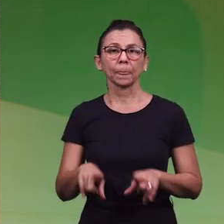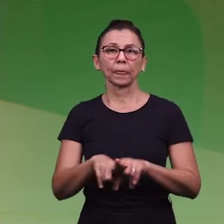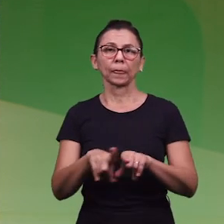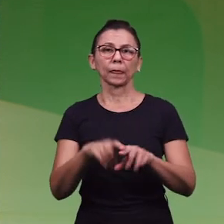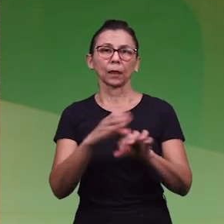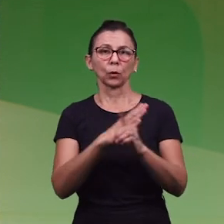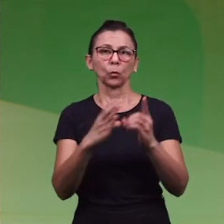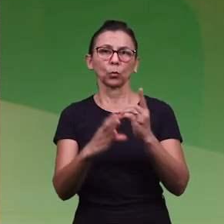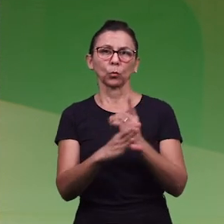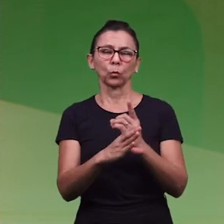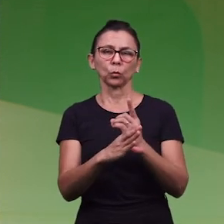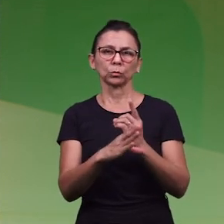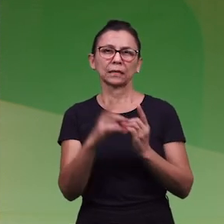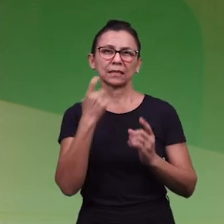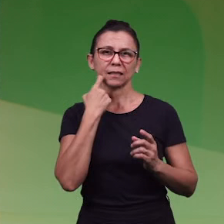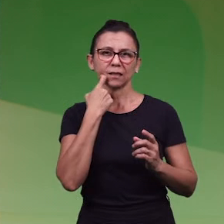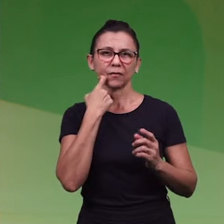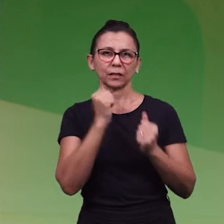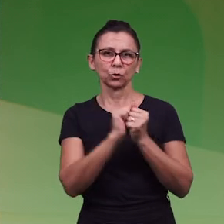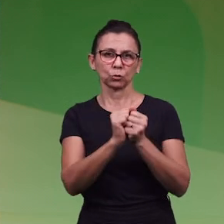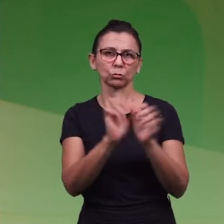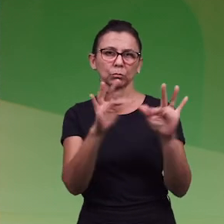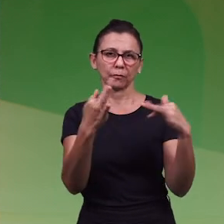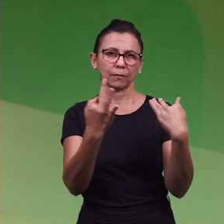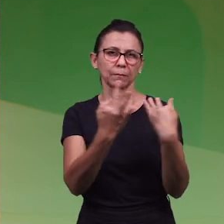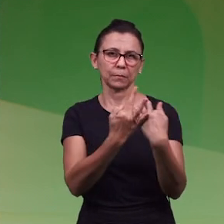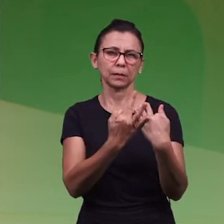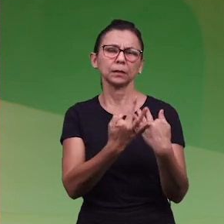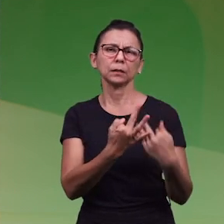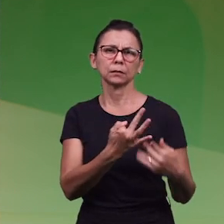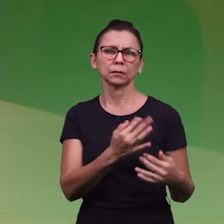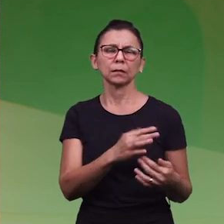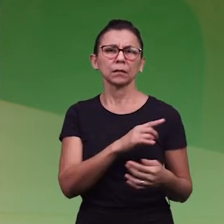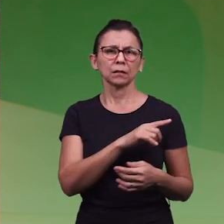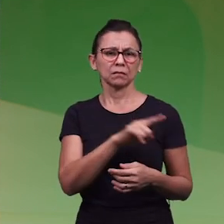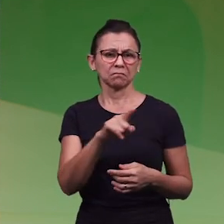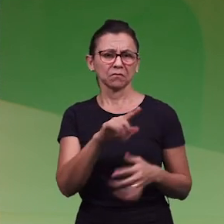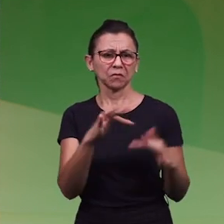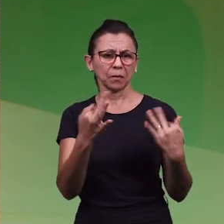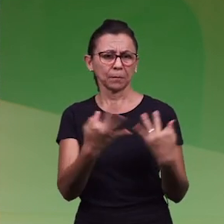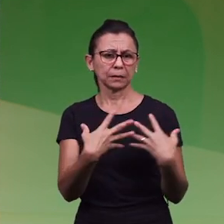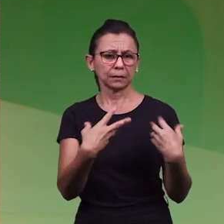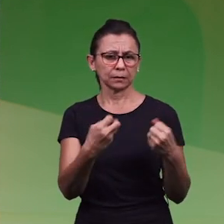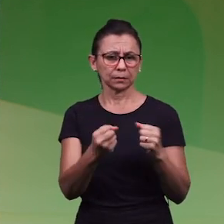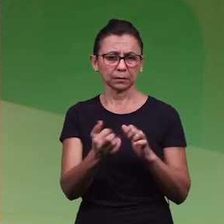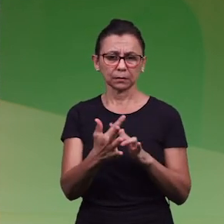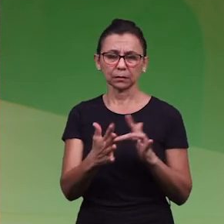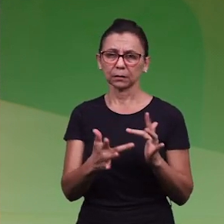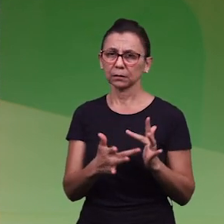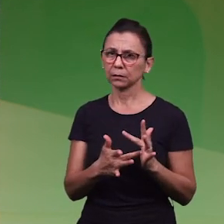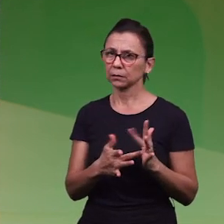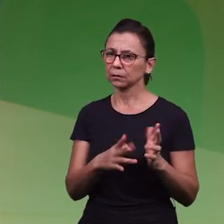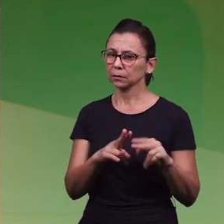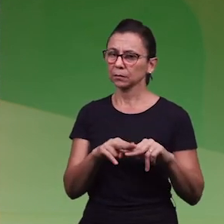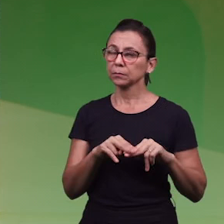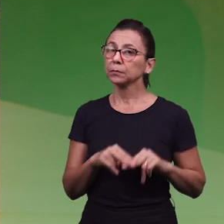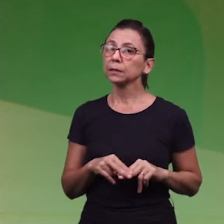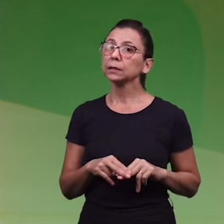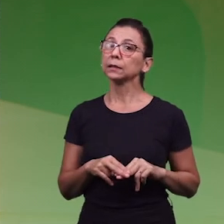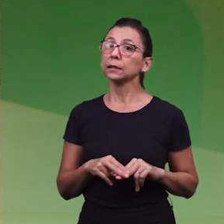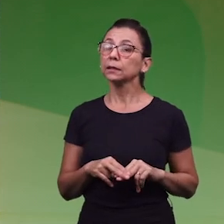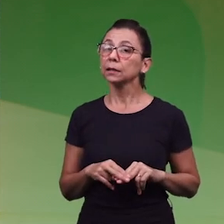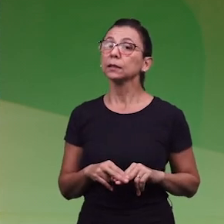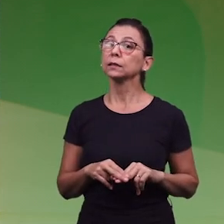lar, onde ali muitos familiares têm se convertido, né? Isso ali é a maneira como se dá